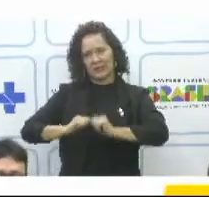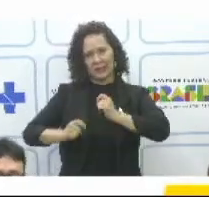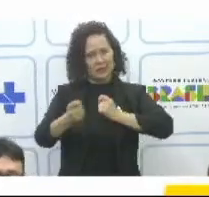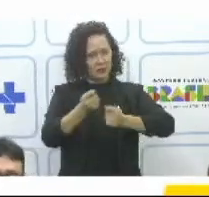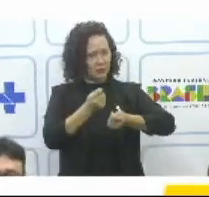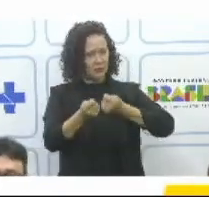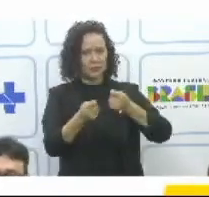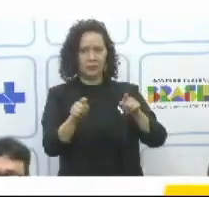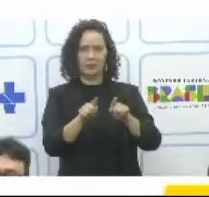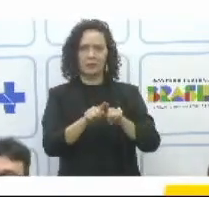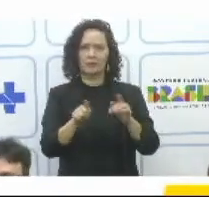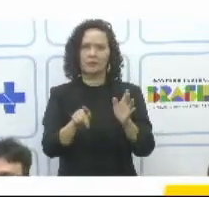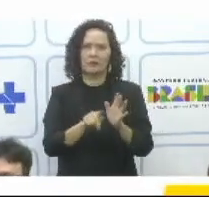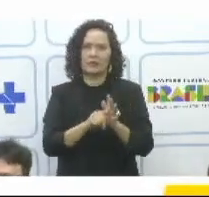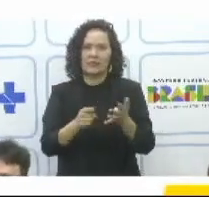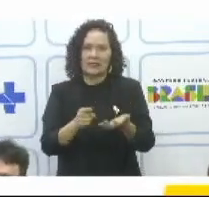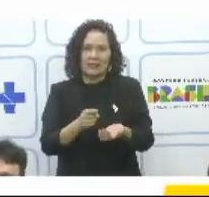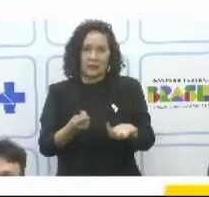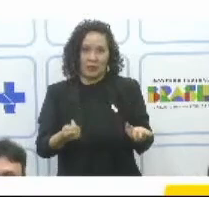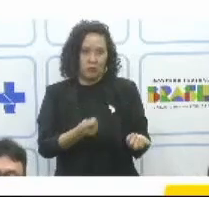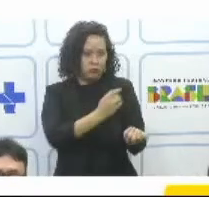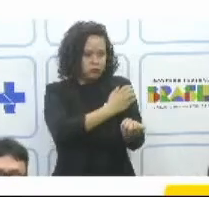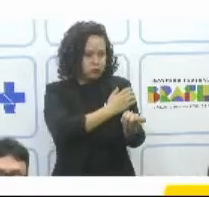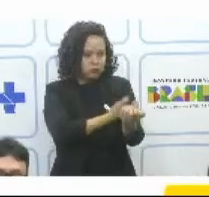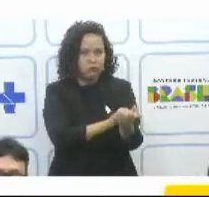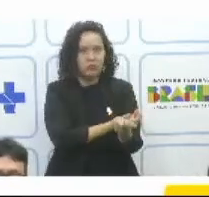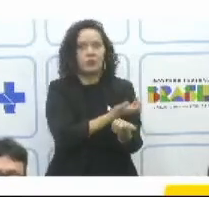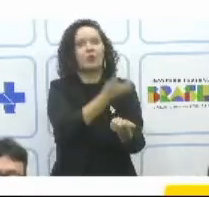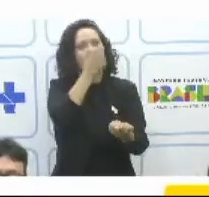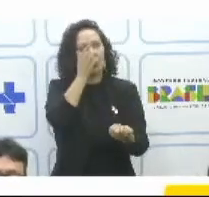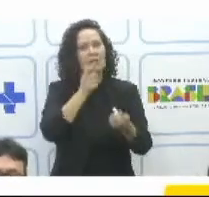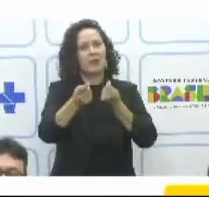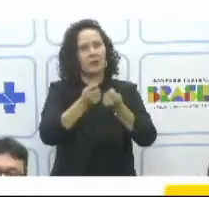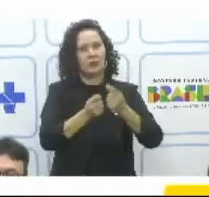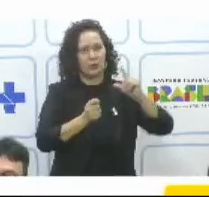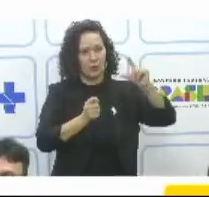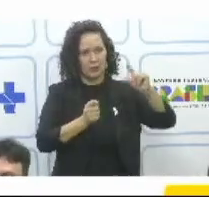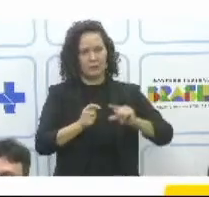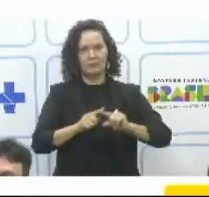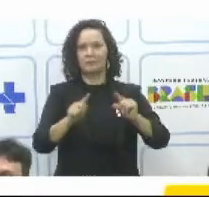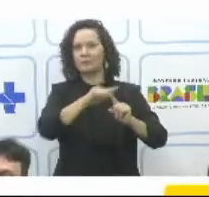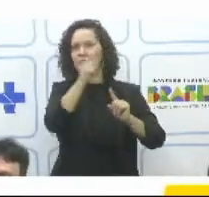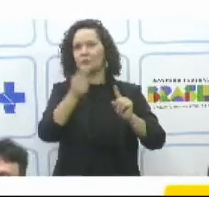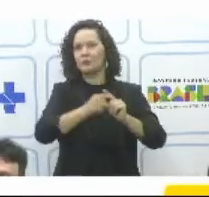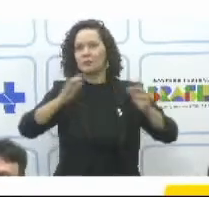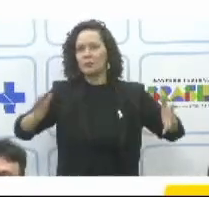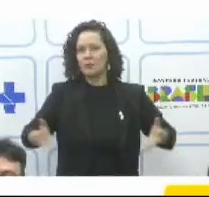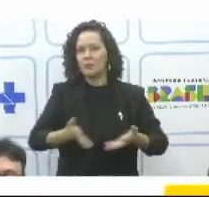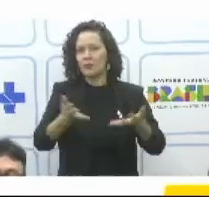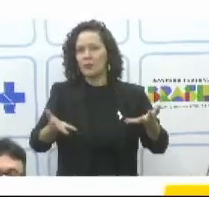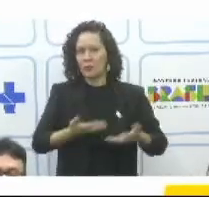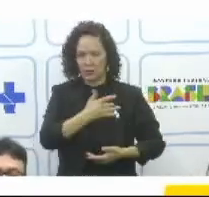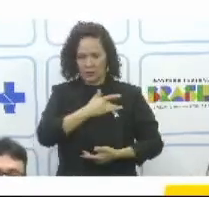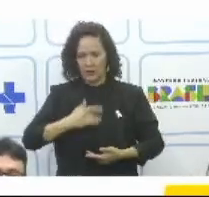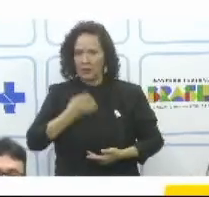controle, né, da hipertensão, mas elas têm um objetivo de promoção da saúde, bem-estar,